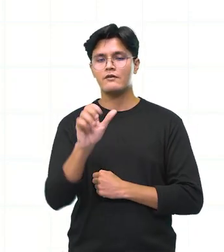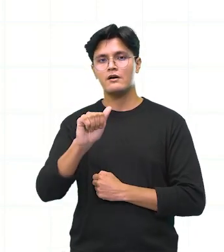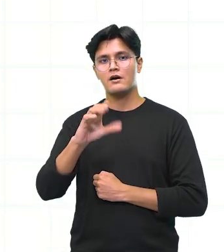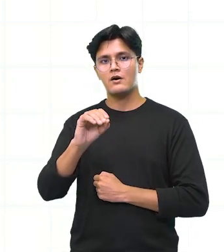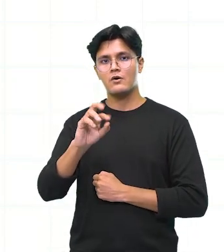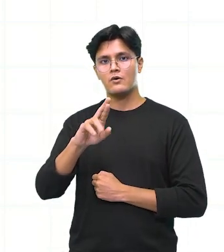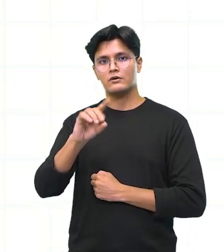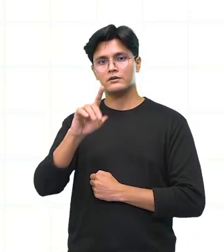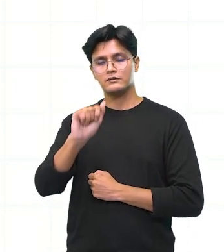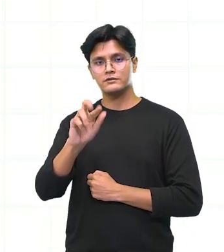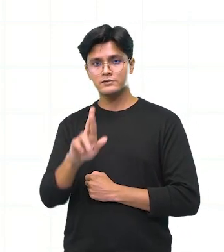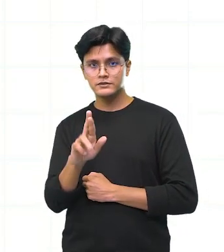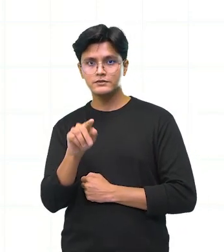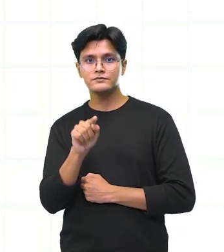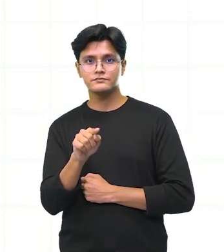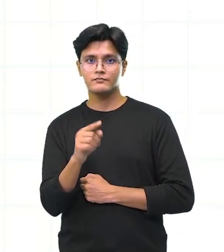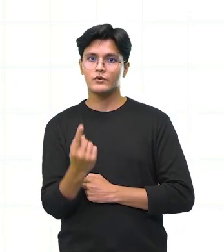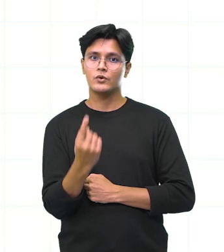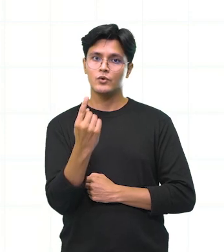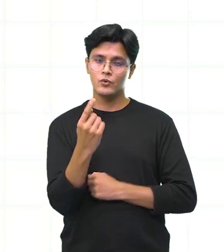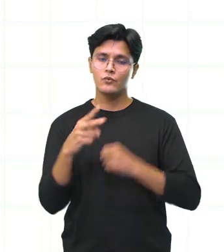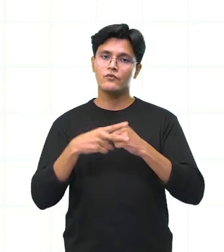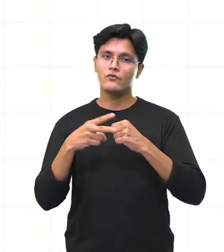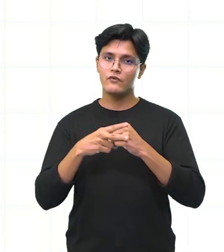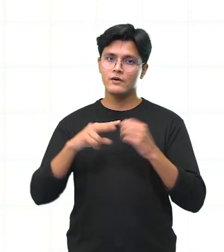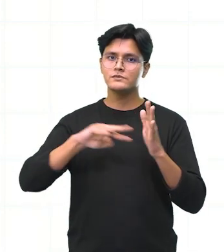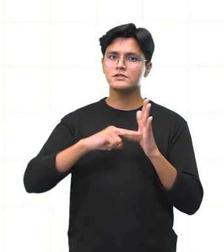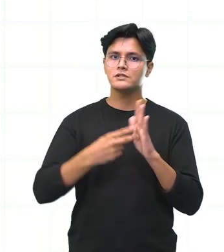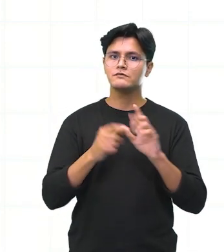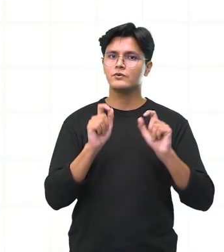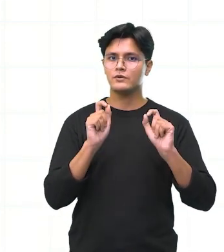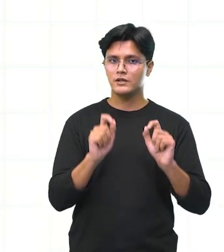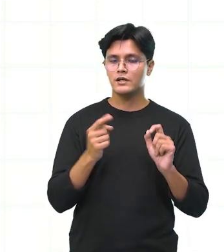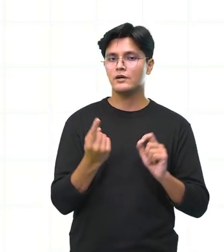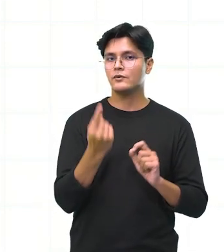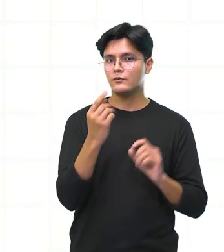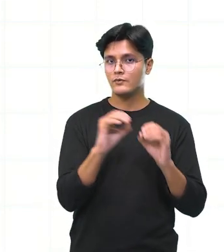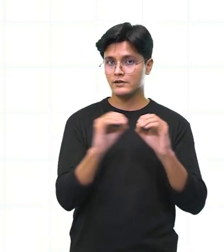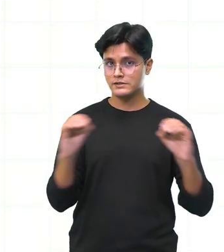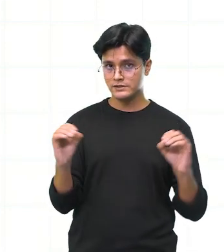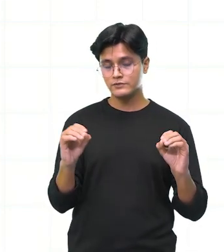Um verbo, uma oração, período simples.